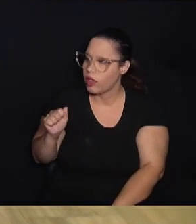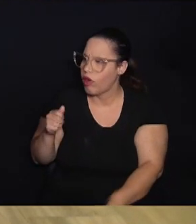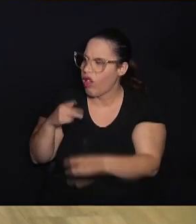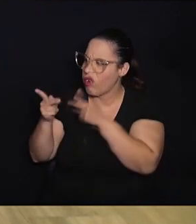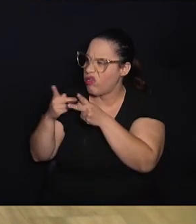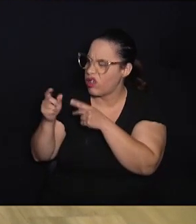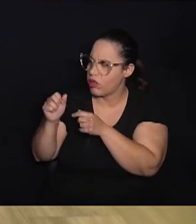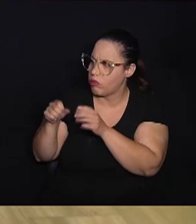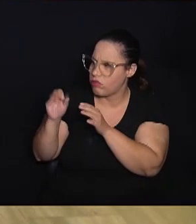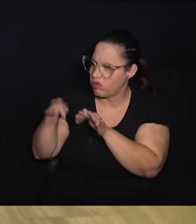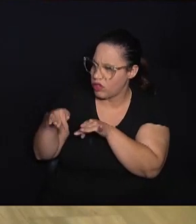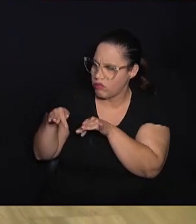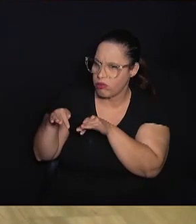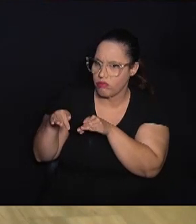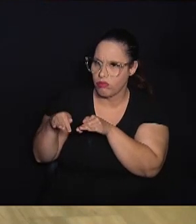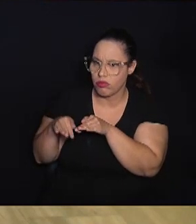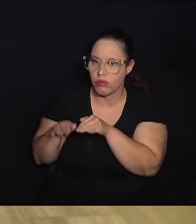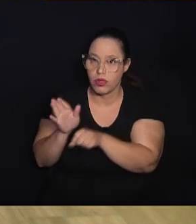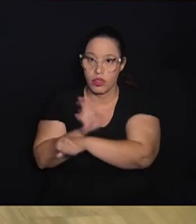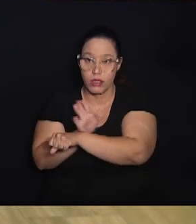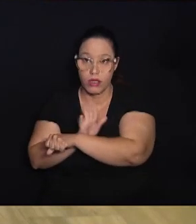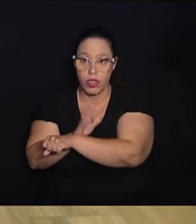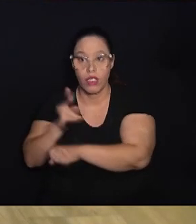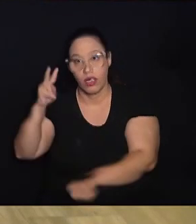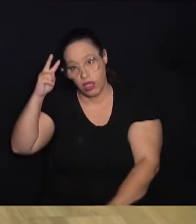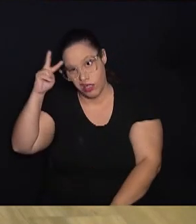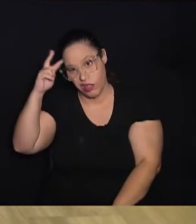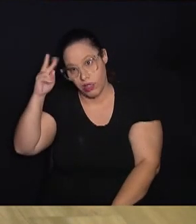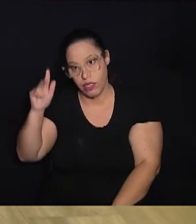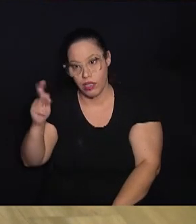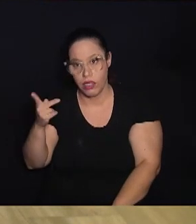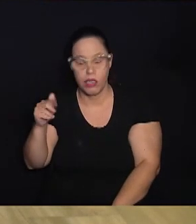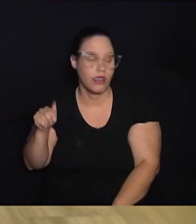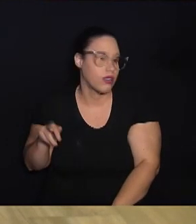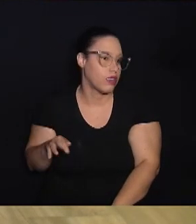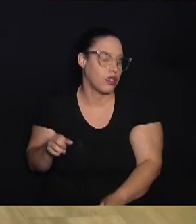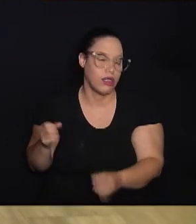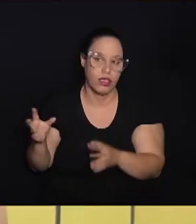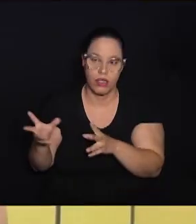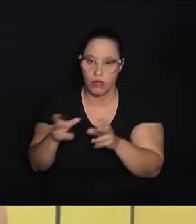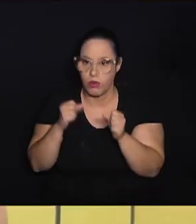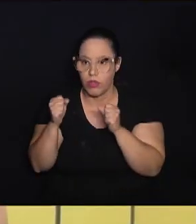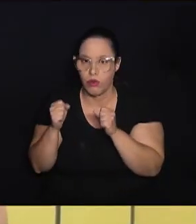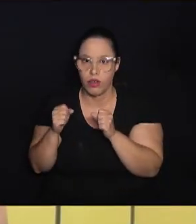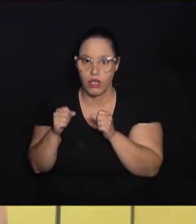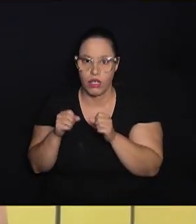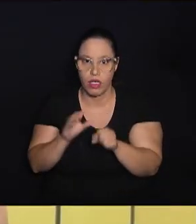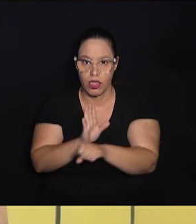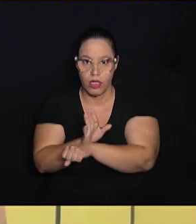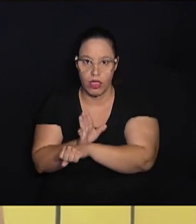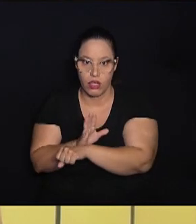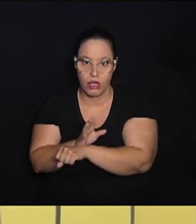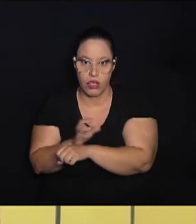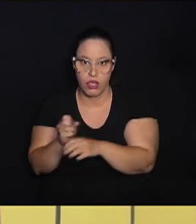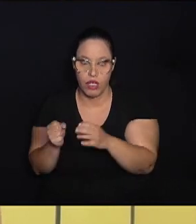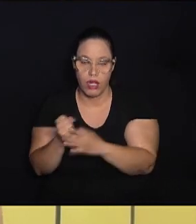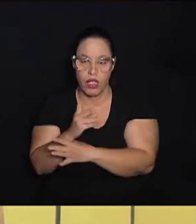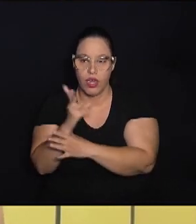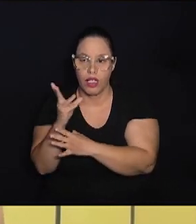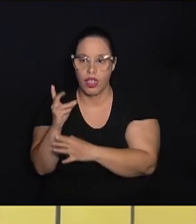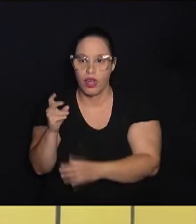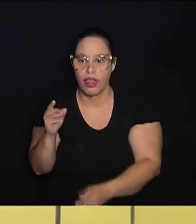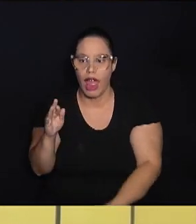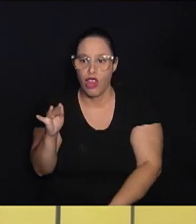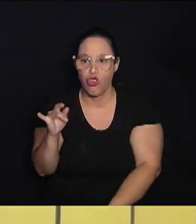ah como você falou de cinema só lembrar que o quadrinhos também tá dominando o cinema e semana que vem a gente tem a estreia do Deadpool